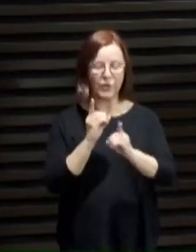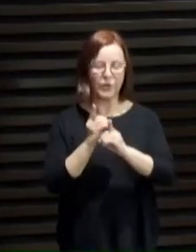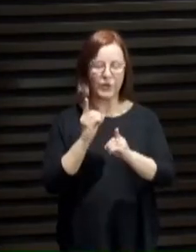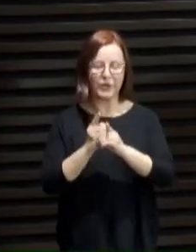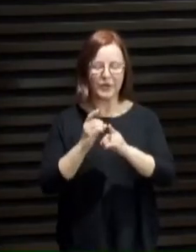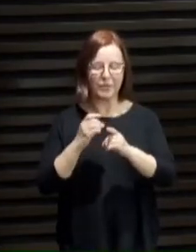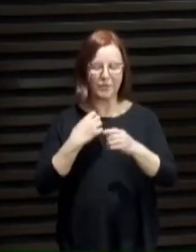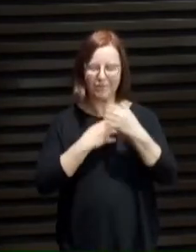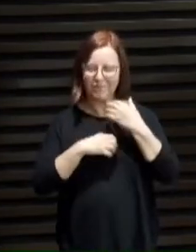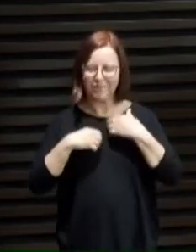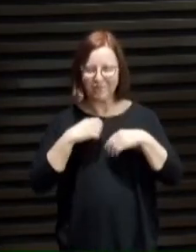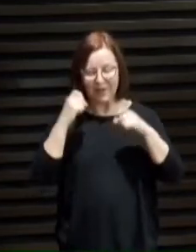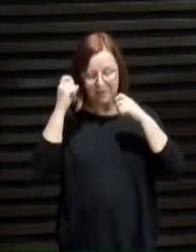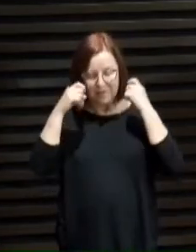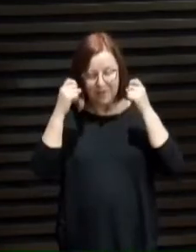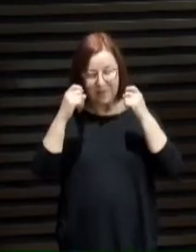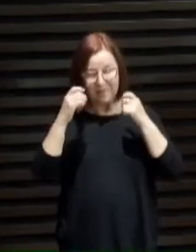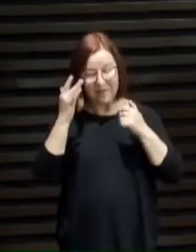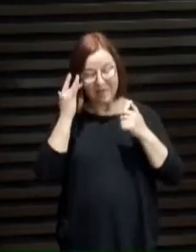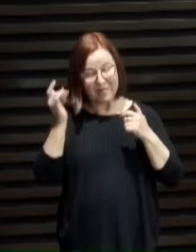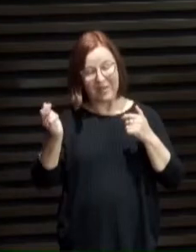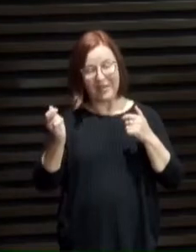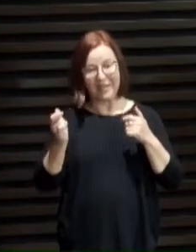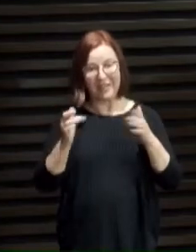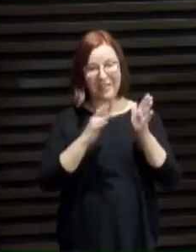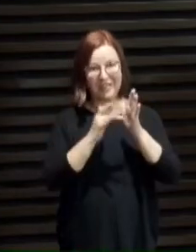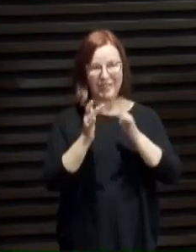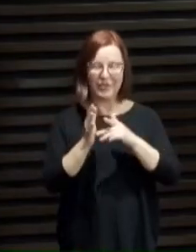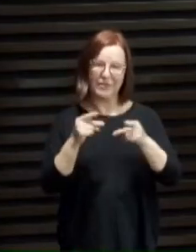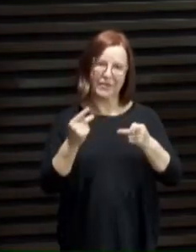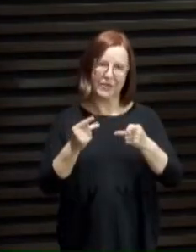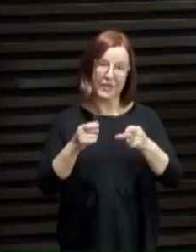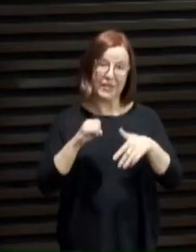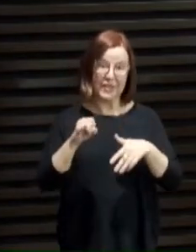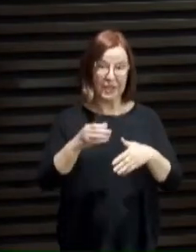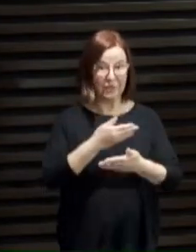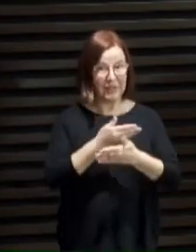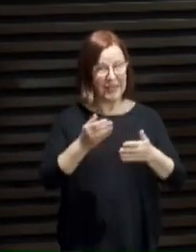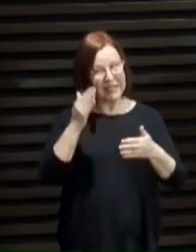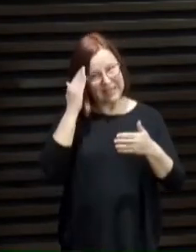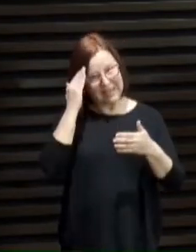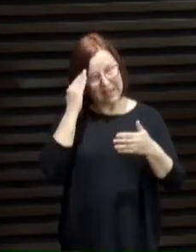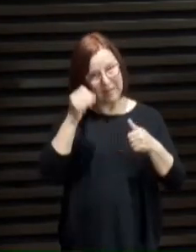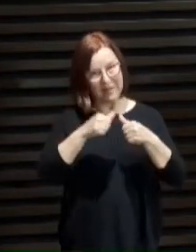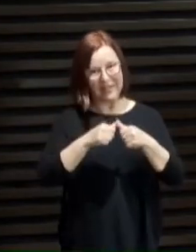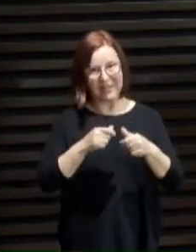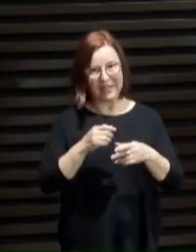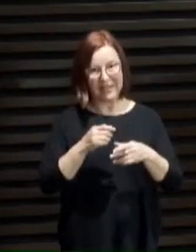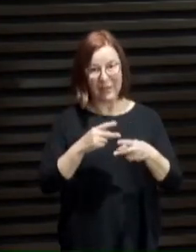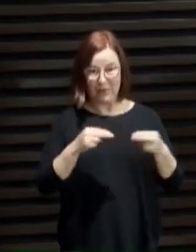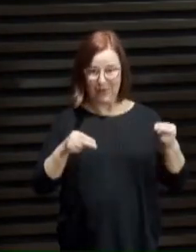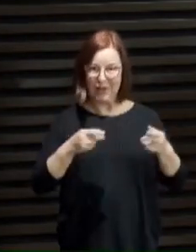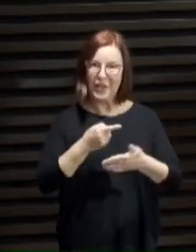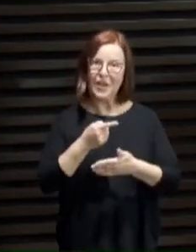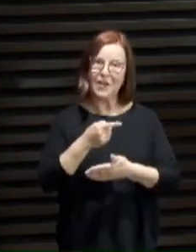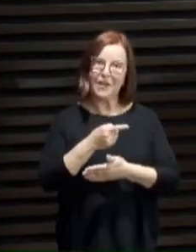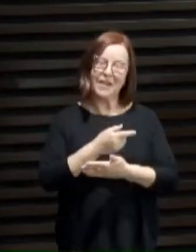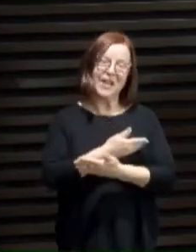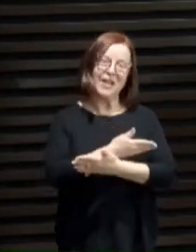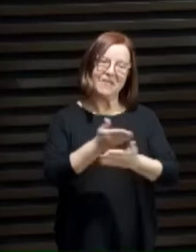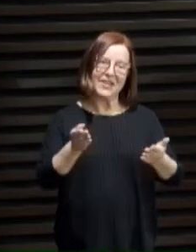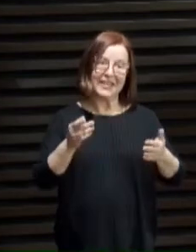amanhã. Jesus está dizendo: se vocês sabem estas coisas, vocês serão felizes se vocês